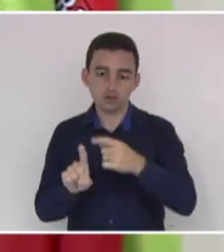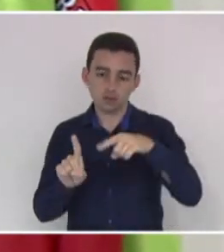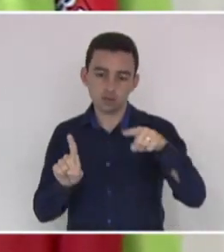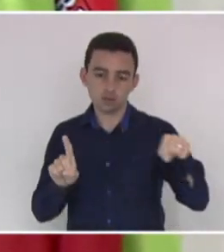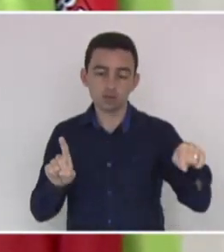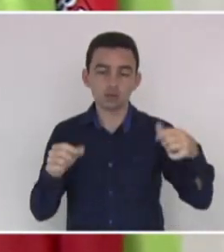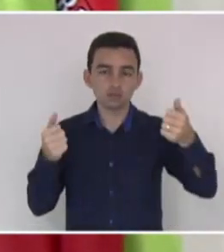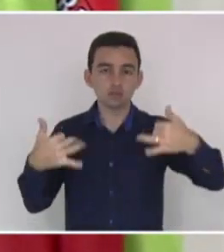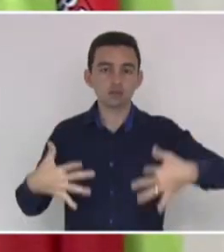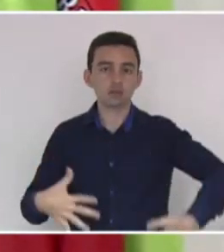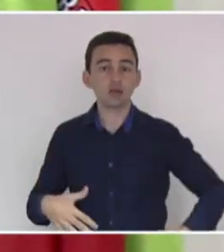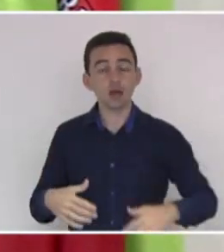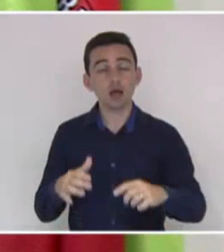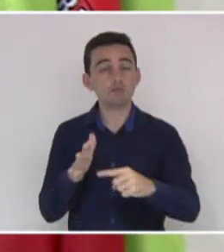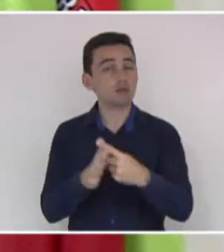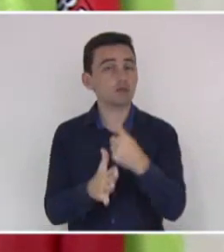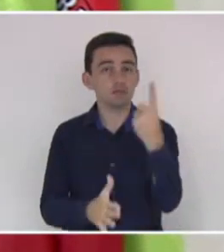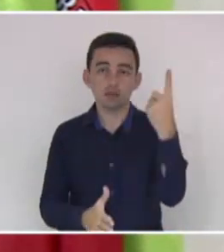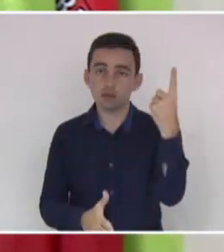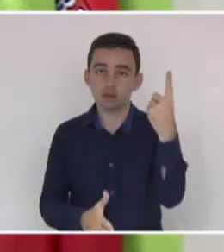Sul,